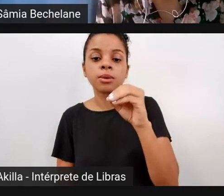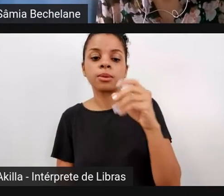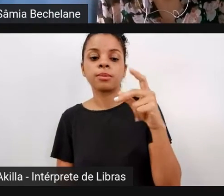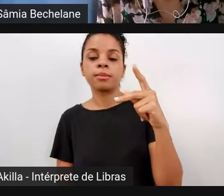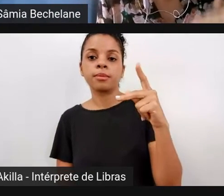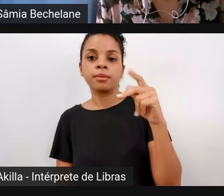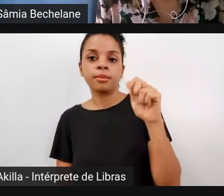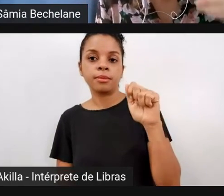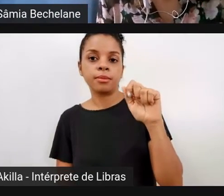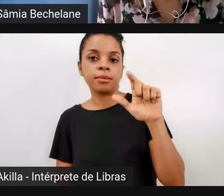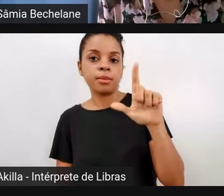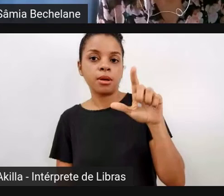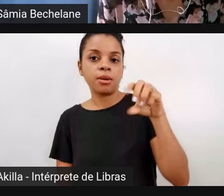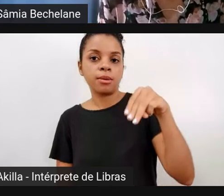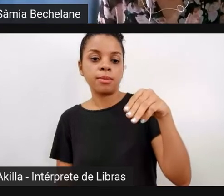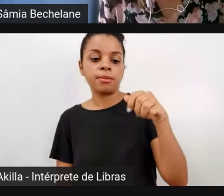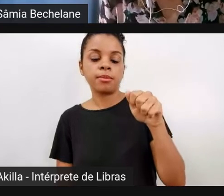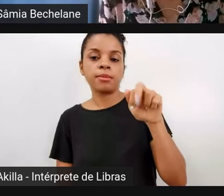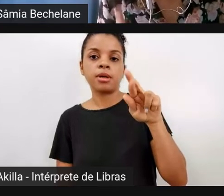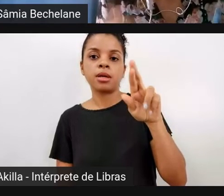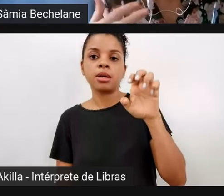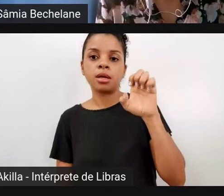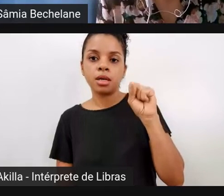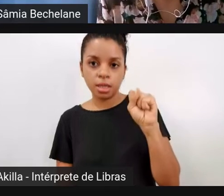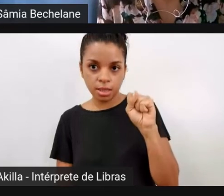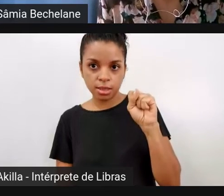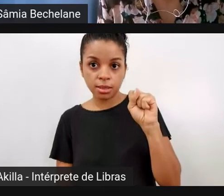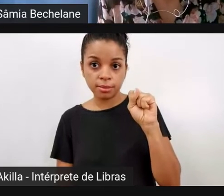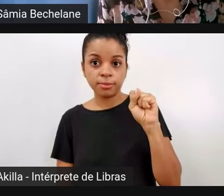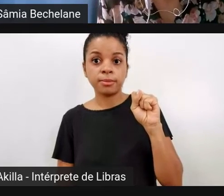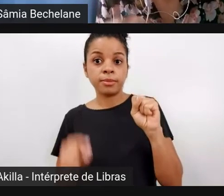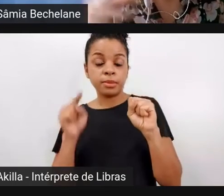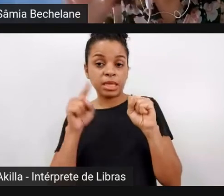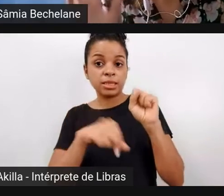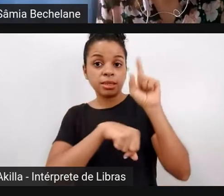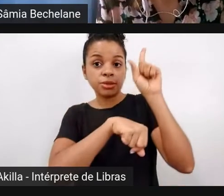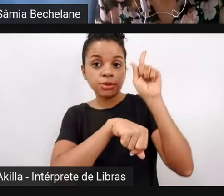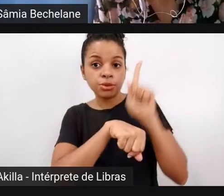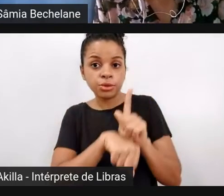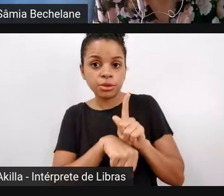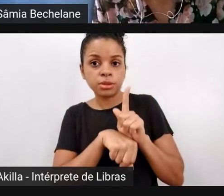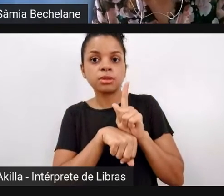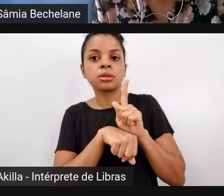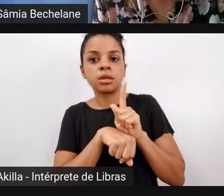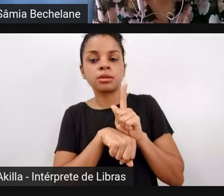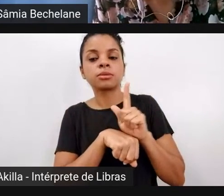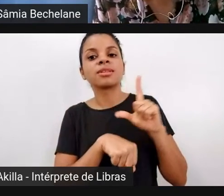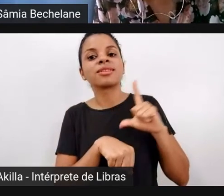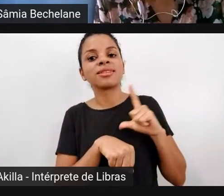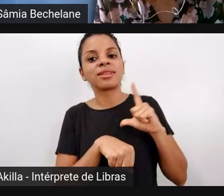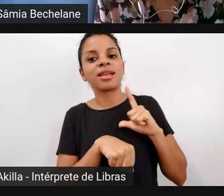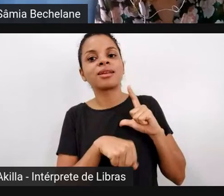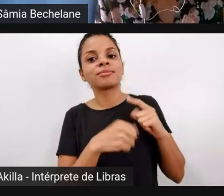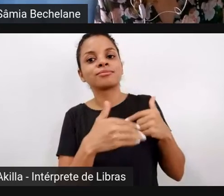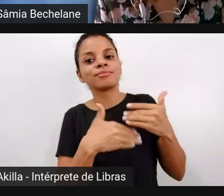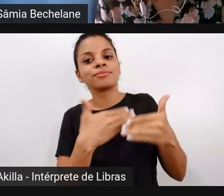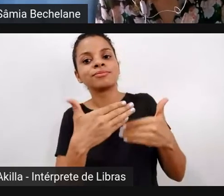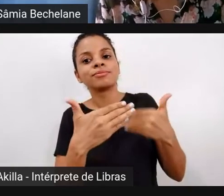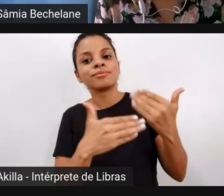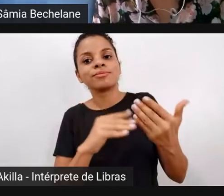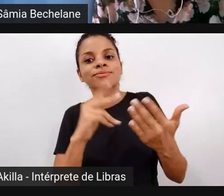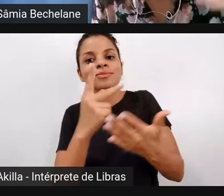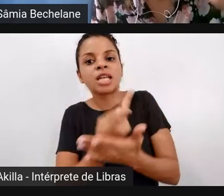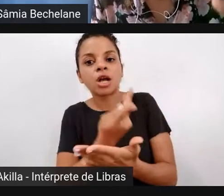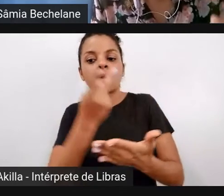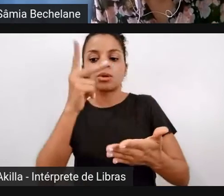Fundação, sob essa gestão especialmente, tem vivido uma série de processos que têm sido muito questionados,